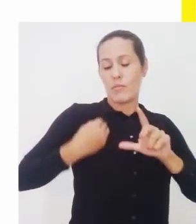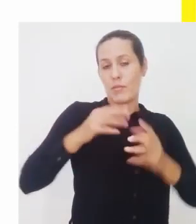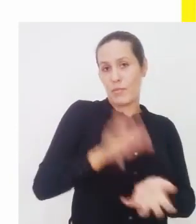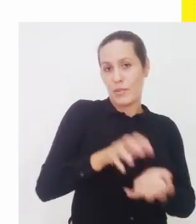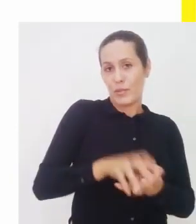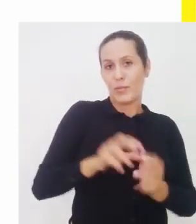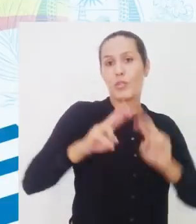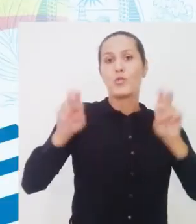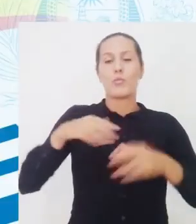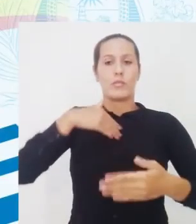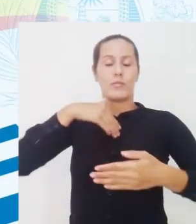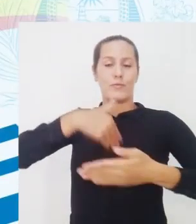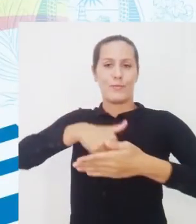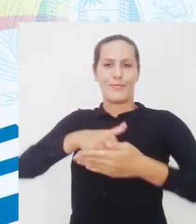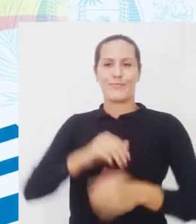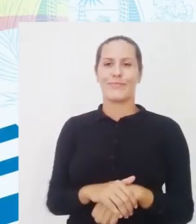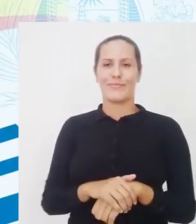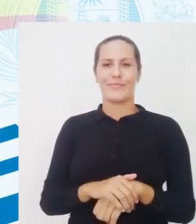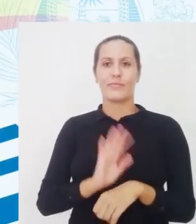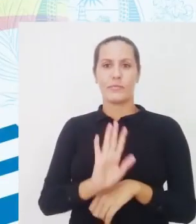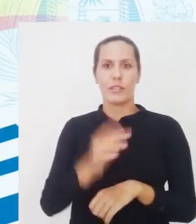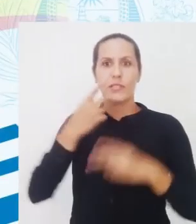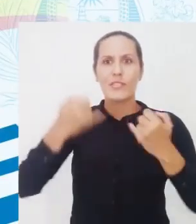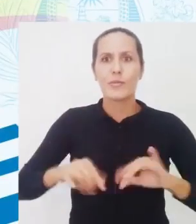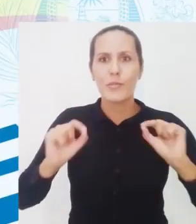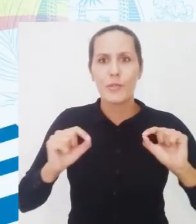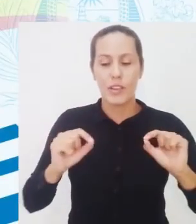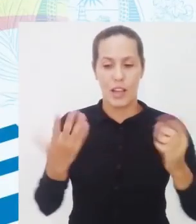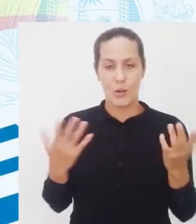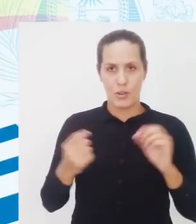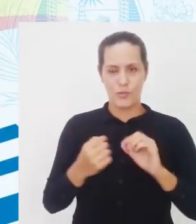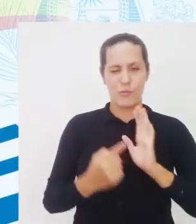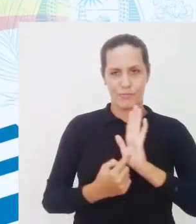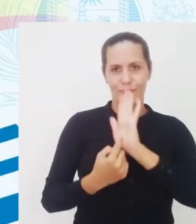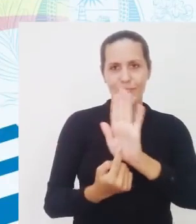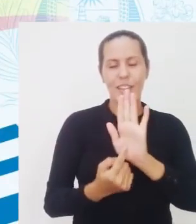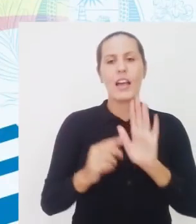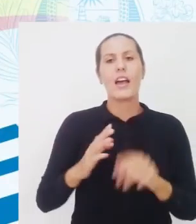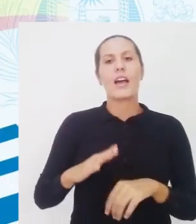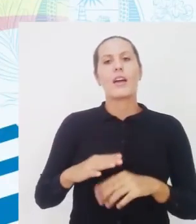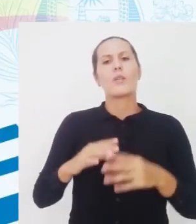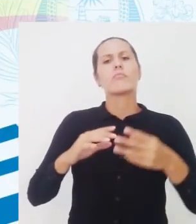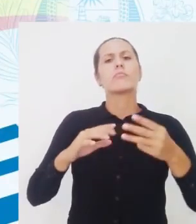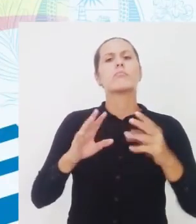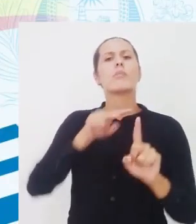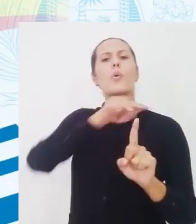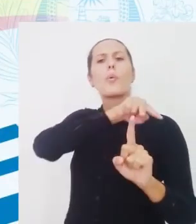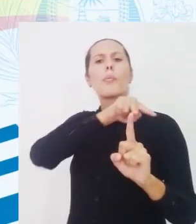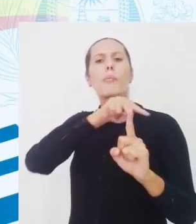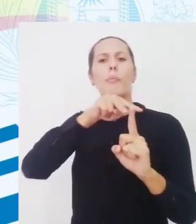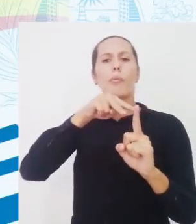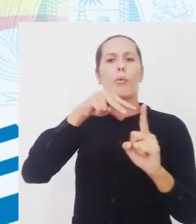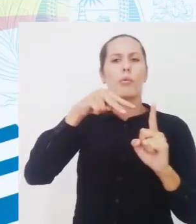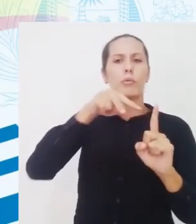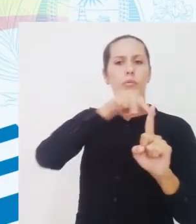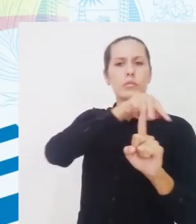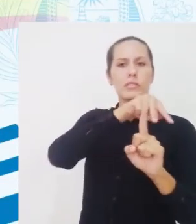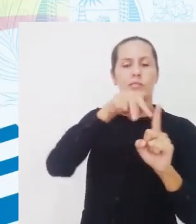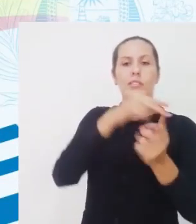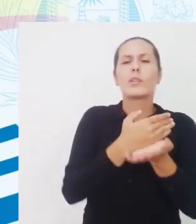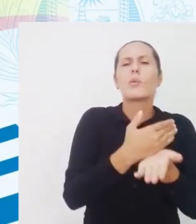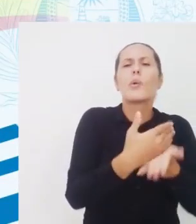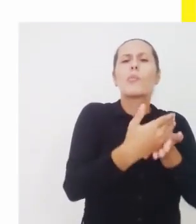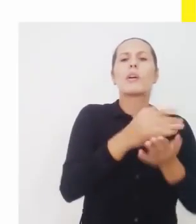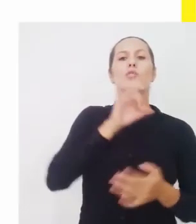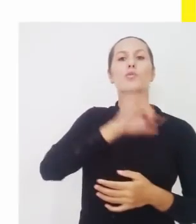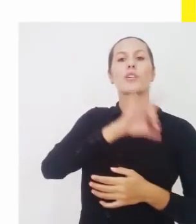muitos memes. Segundo a Maria, o Ibis é o melhor time de Pernambuco. E agora vai aparecer para você os argumentos que